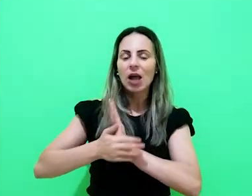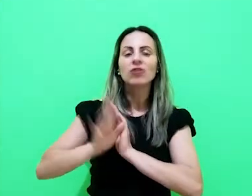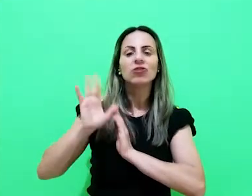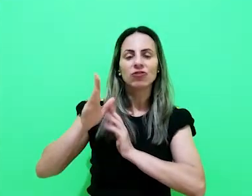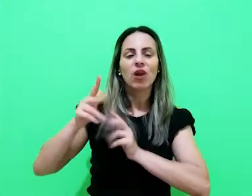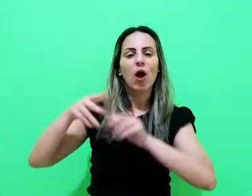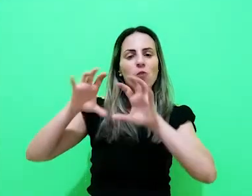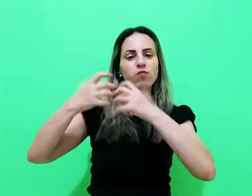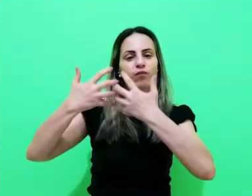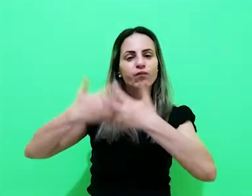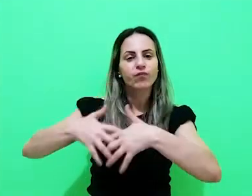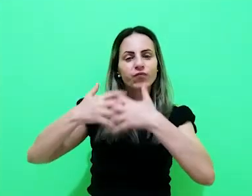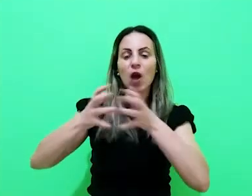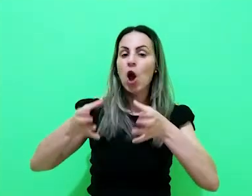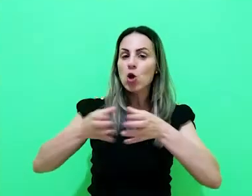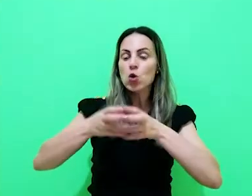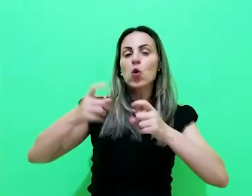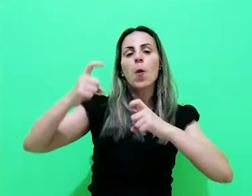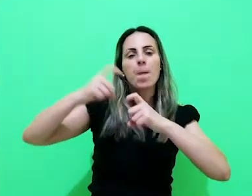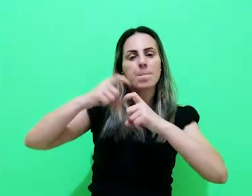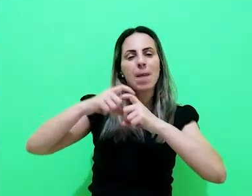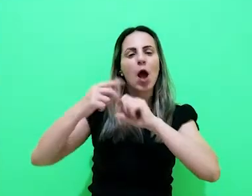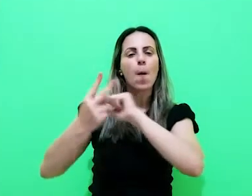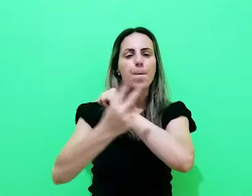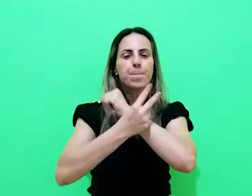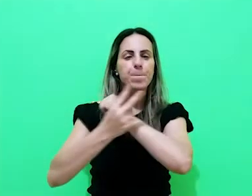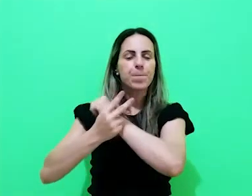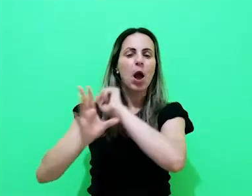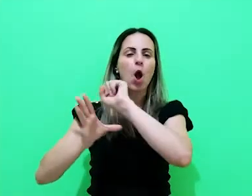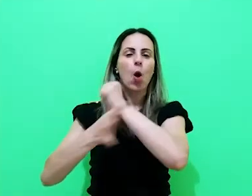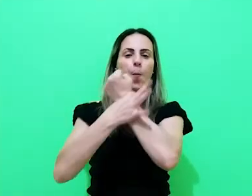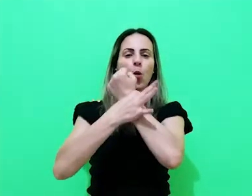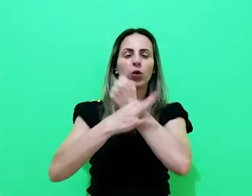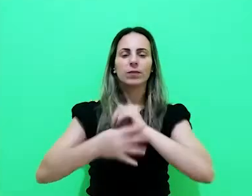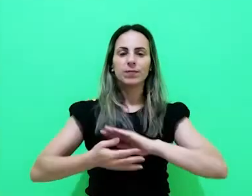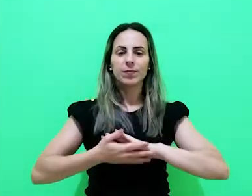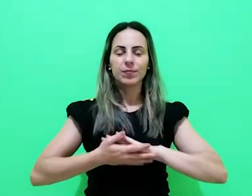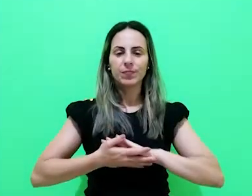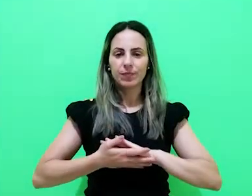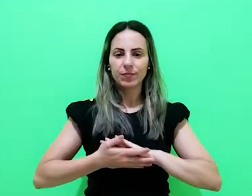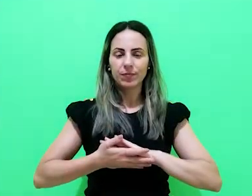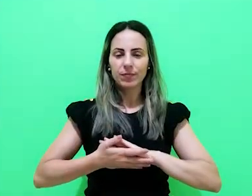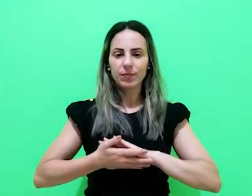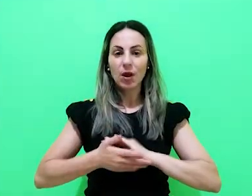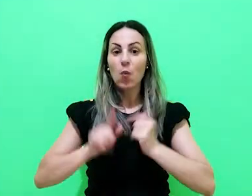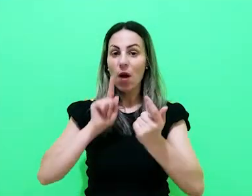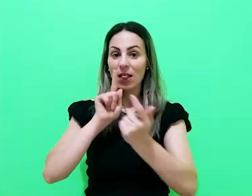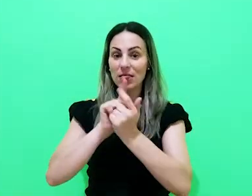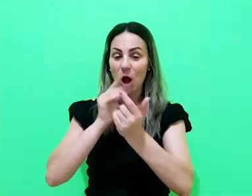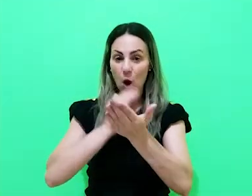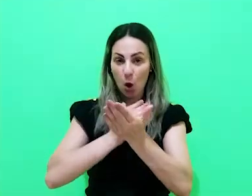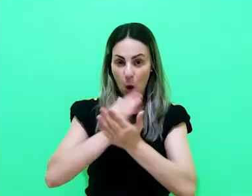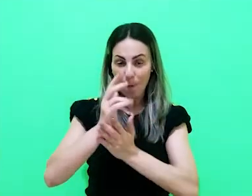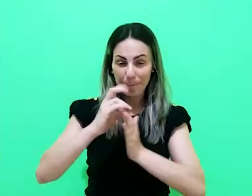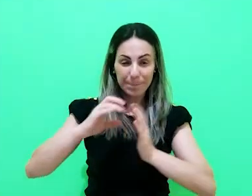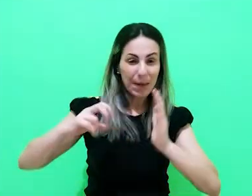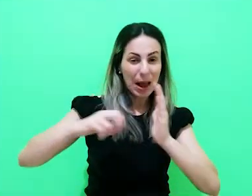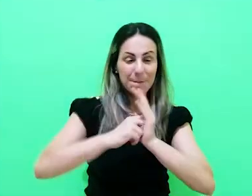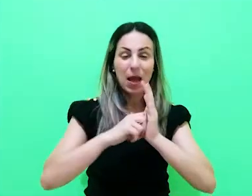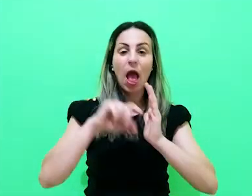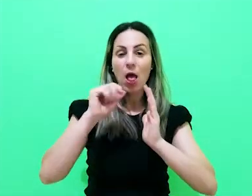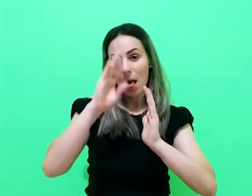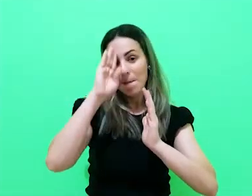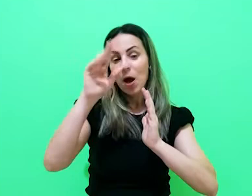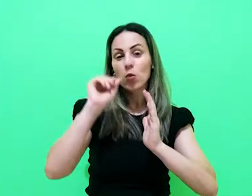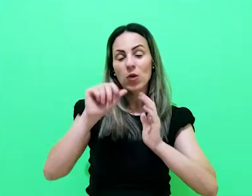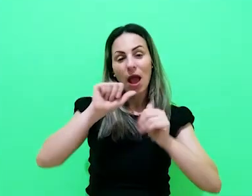equipe médica devidamente protegida, né? O atendimento inicial traumatizado, ele se fundamenta